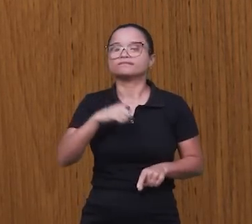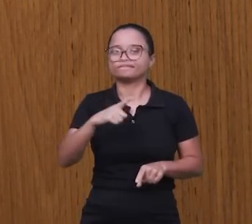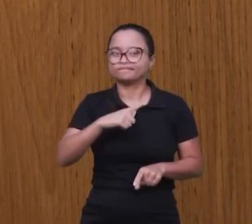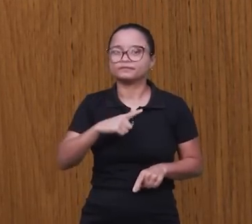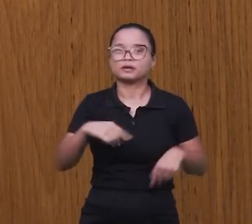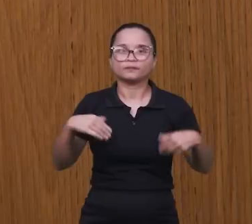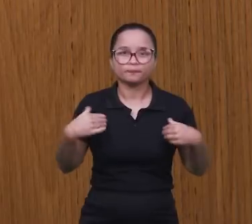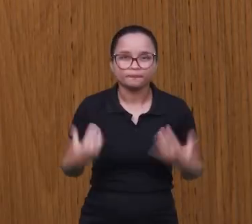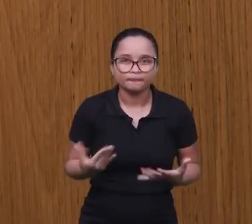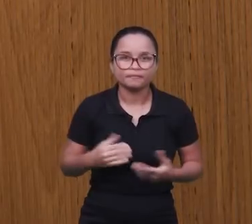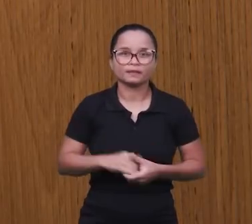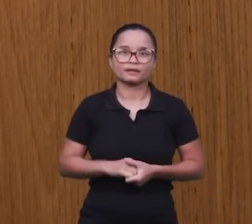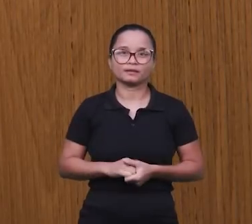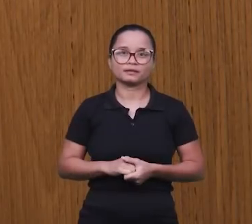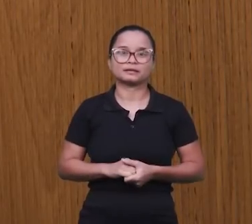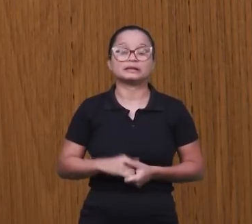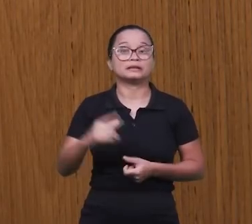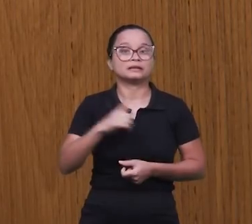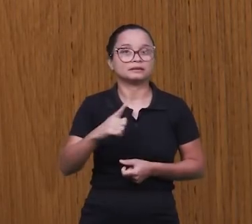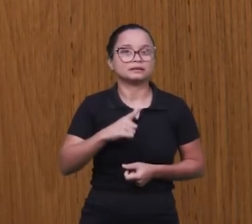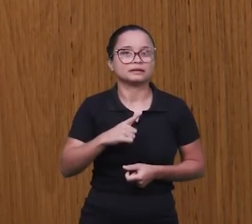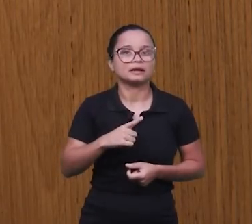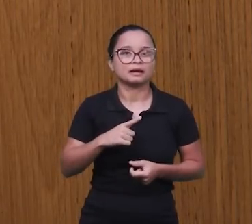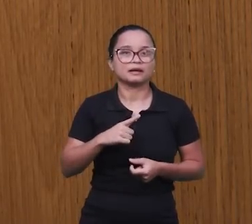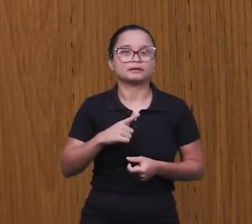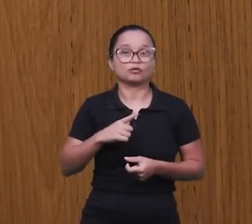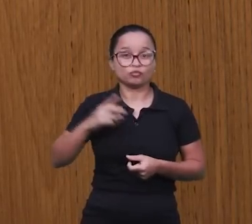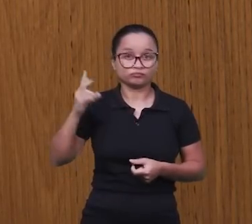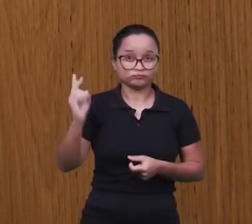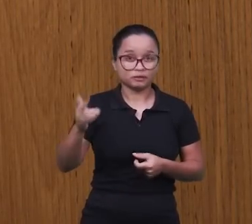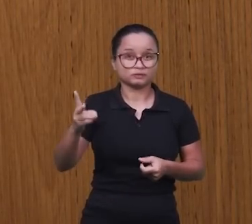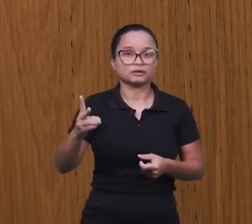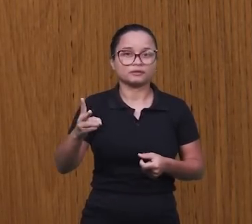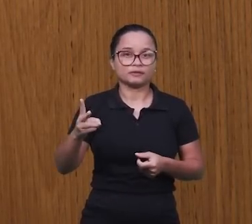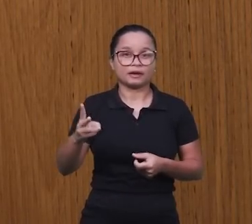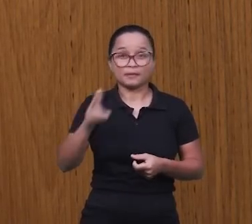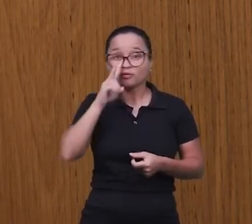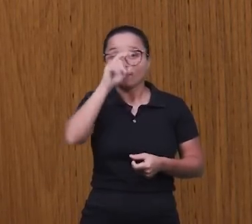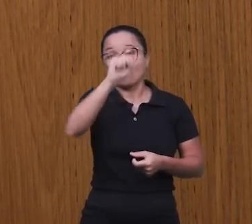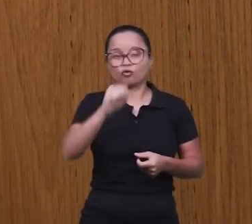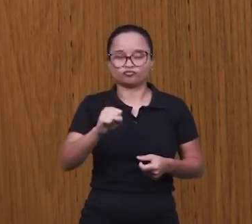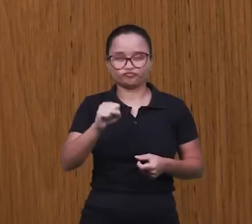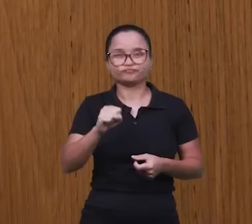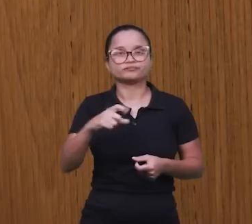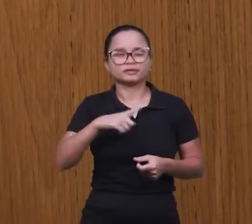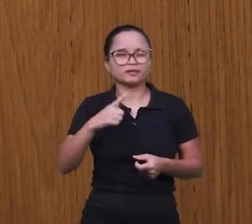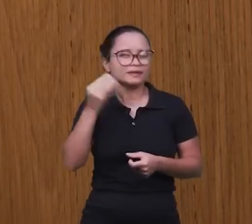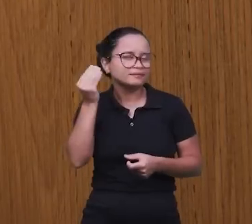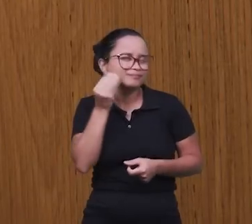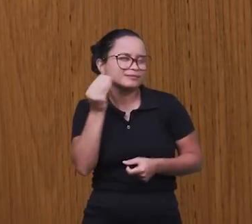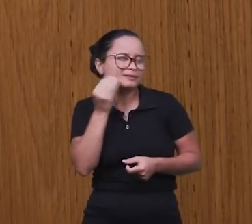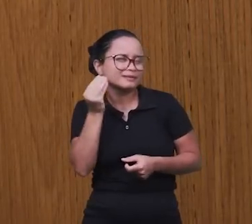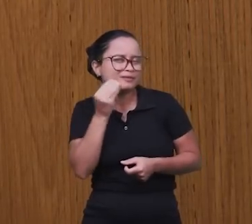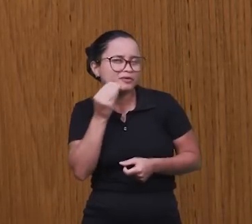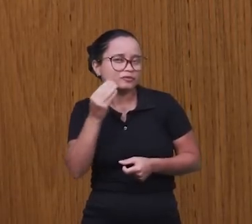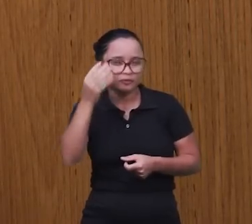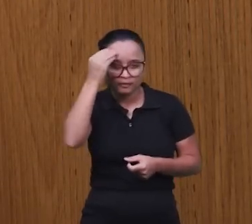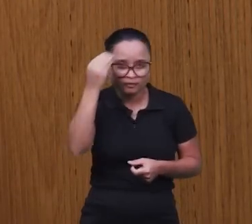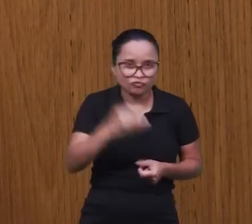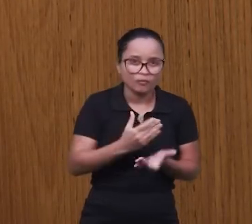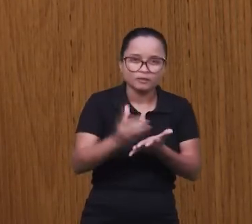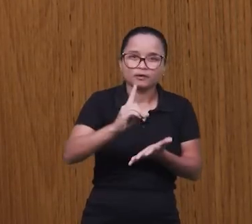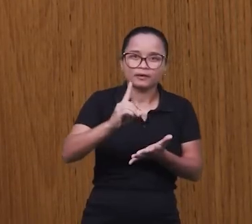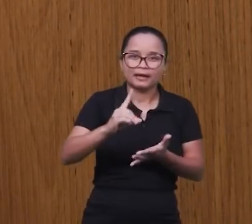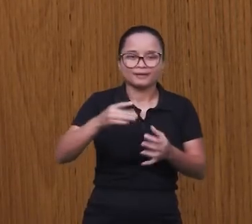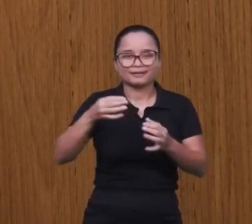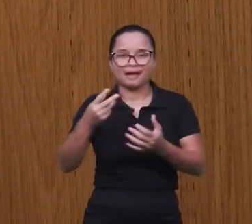mais tonificada ela vai ficar. Então, vá tentando, não desista no início. Se não deu certo